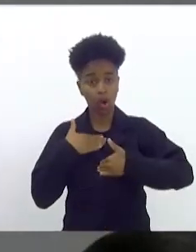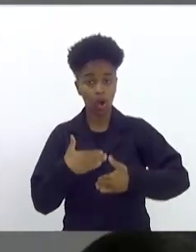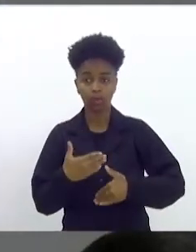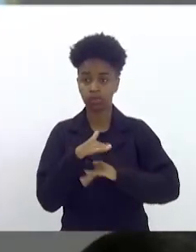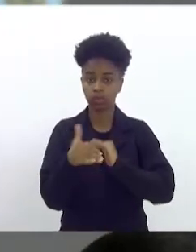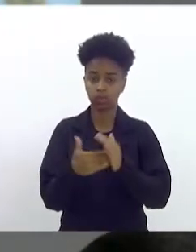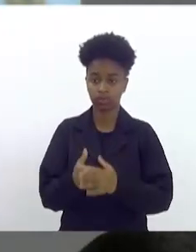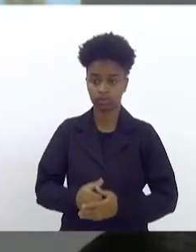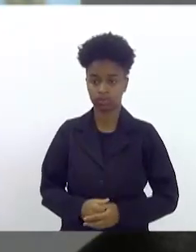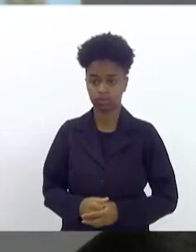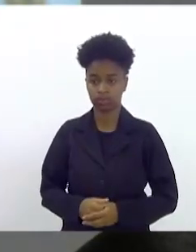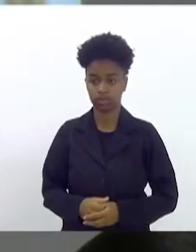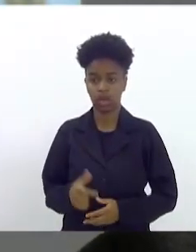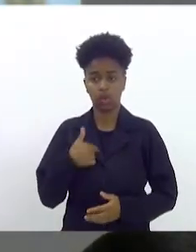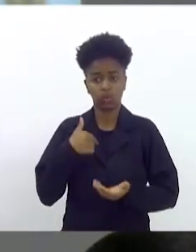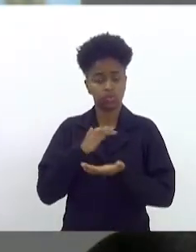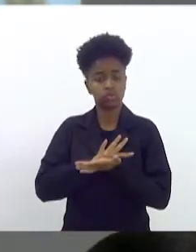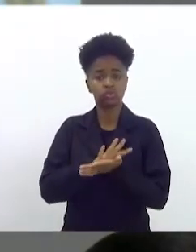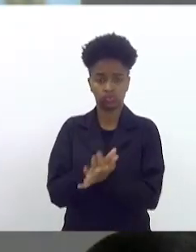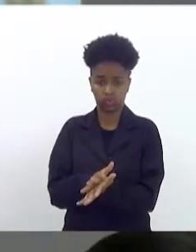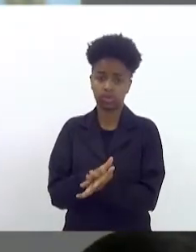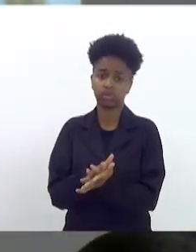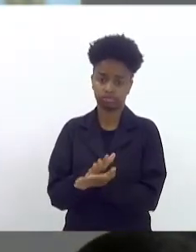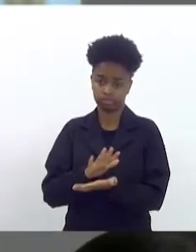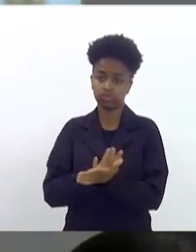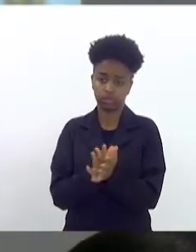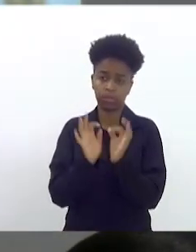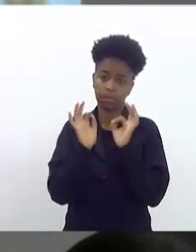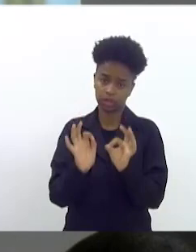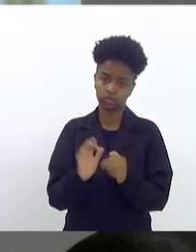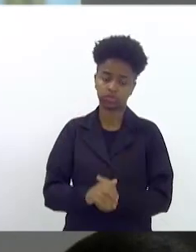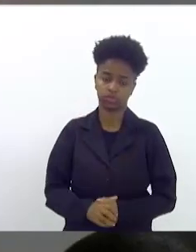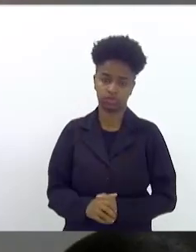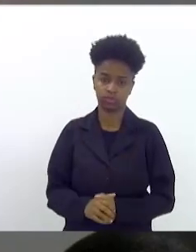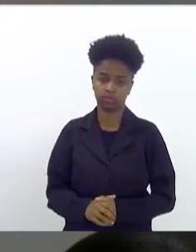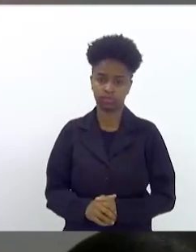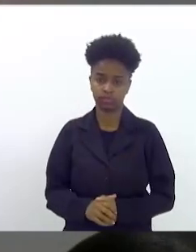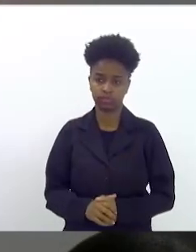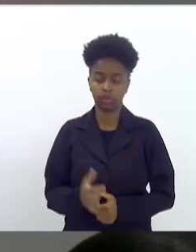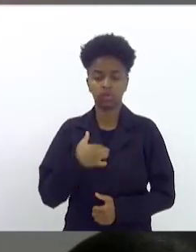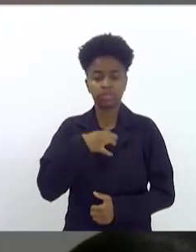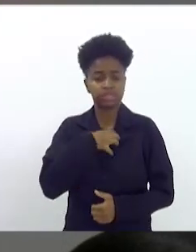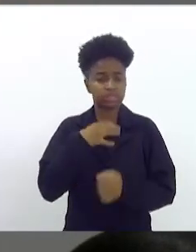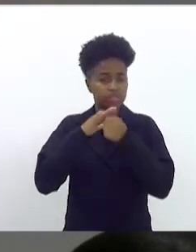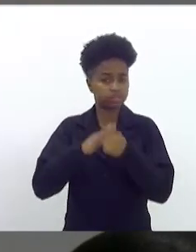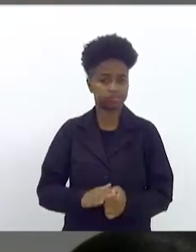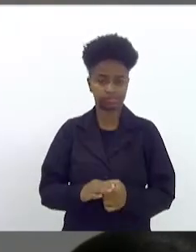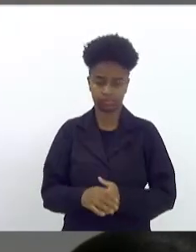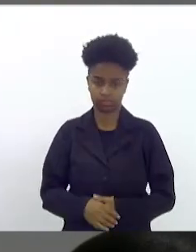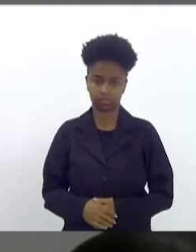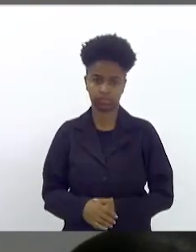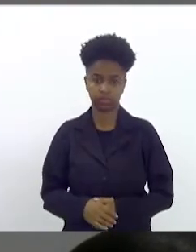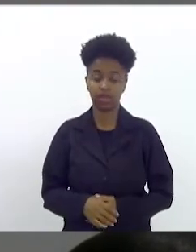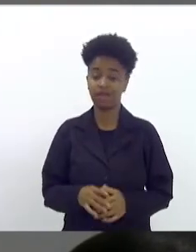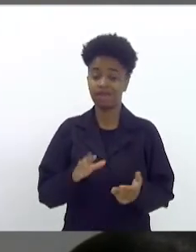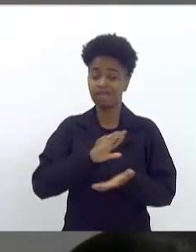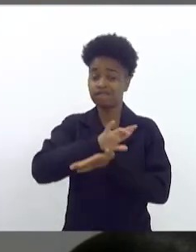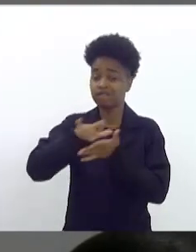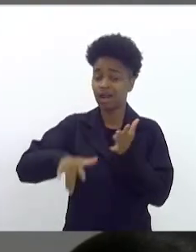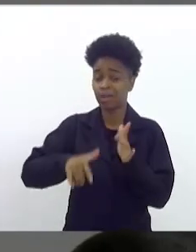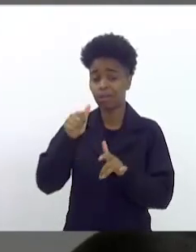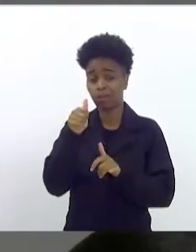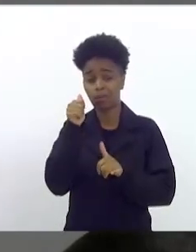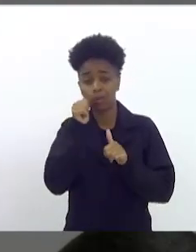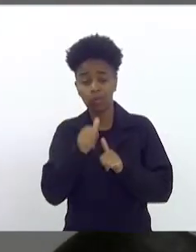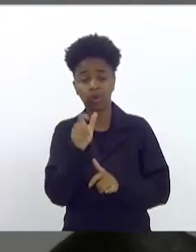tô destruída, gente. Muito destruída mesmo. Eu me senti humilhada. Muitas mulheres ainda têm medo